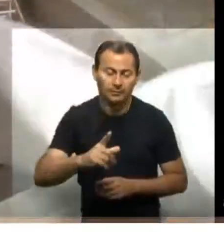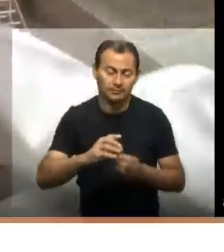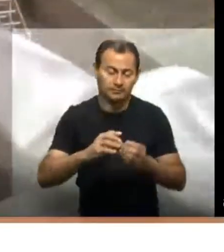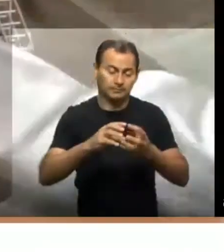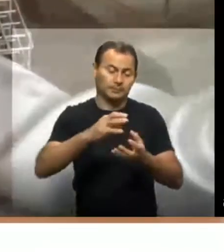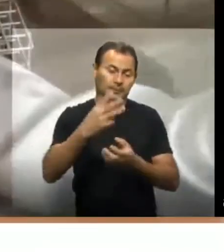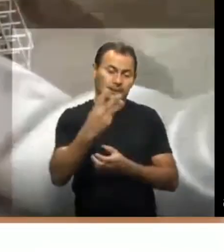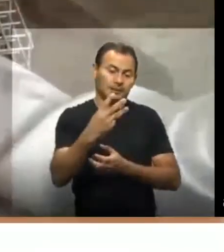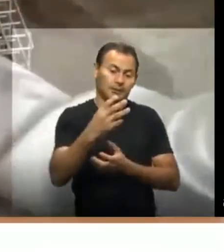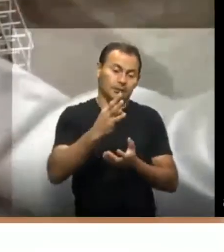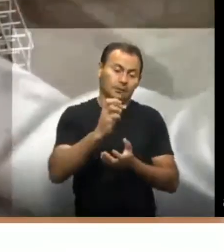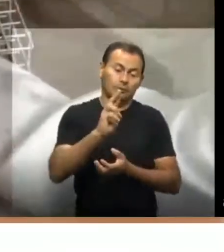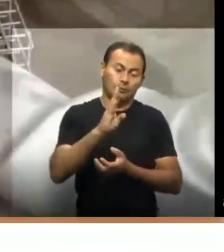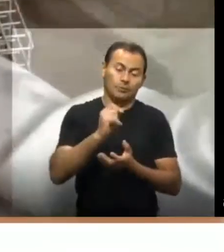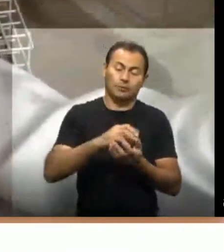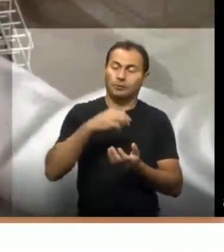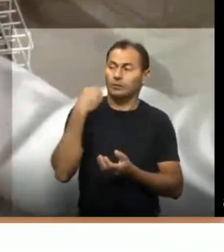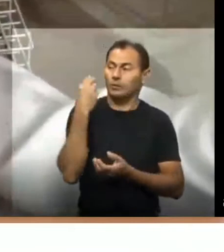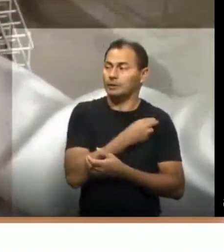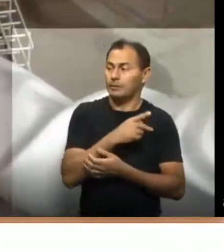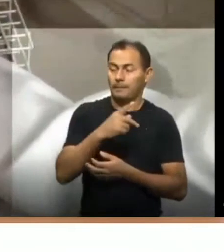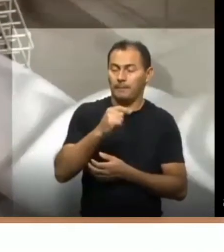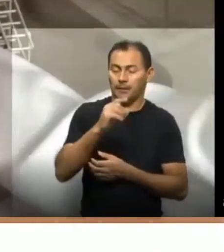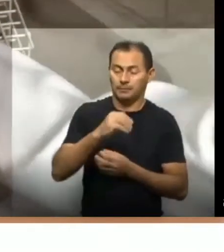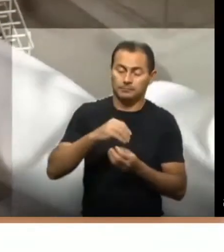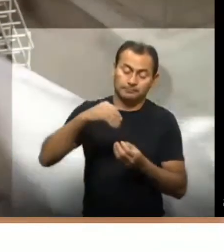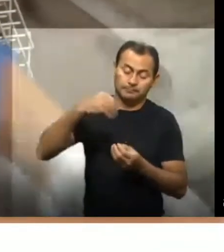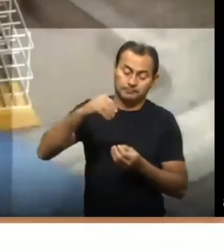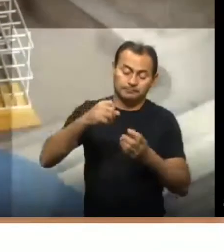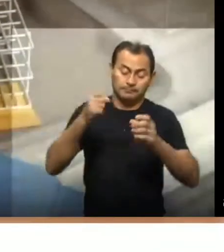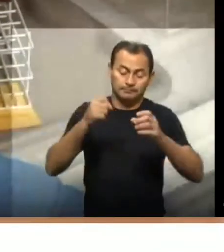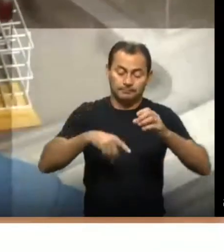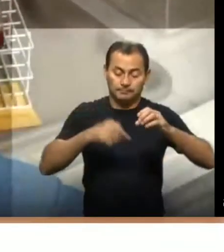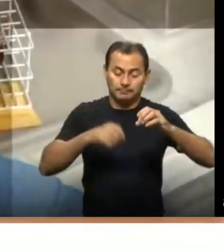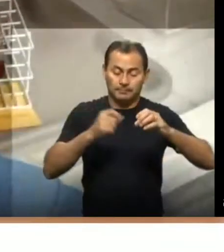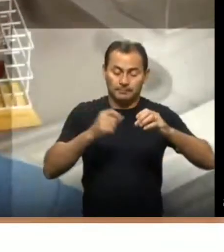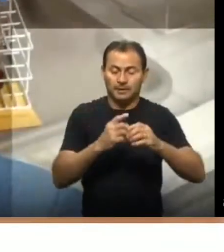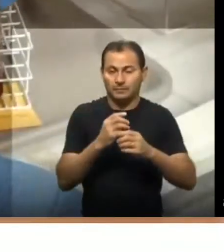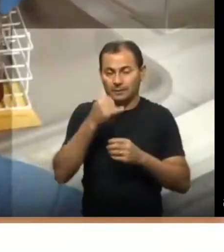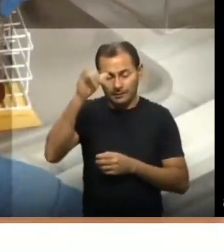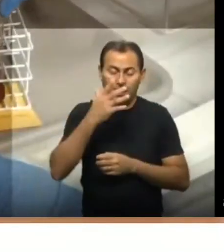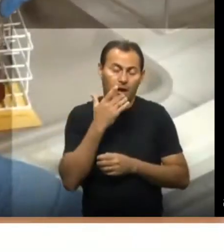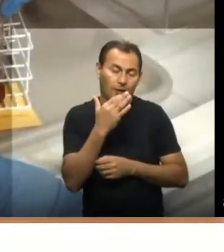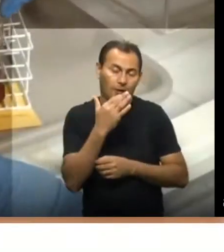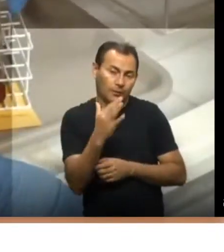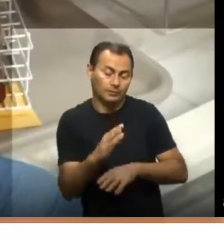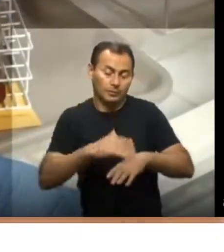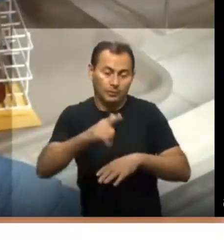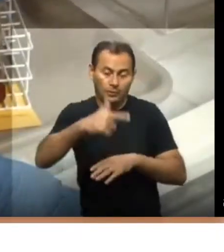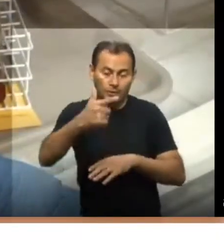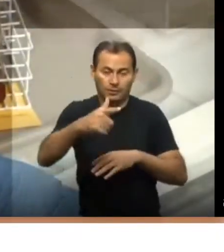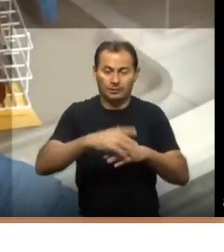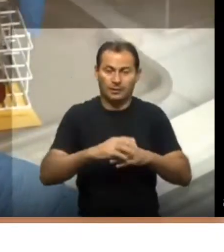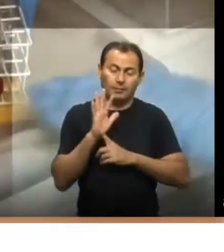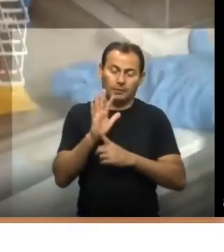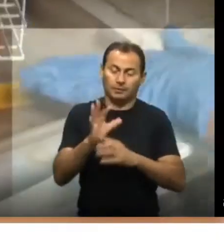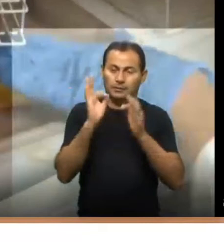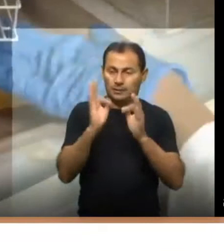Pronto, agora a gente vê a idade agitadinha primeiro, certo? Para homogeneizar.